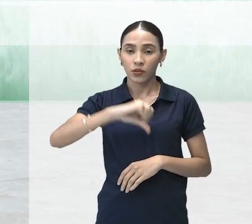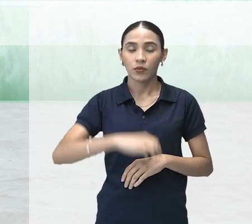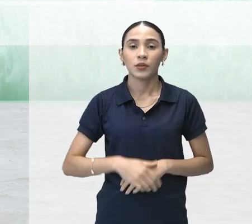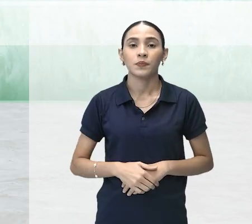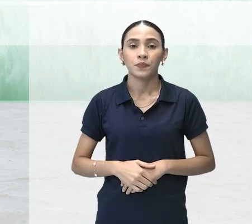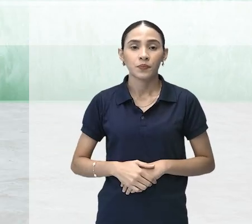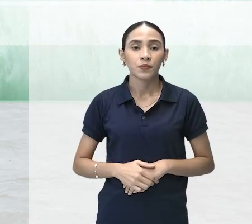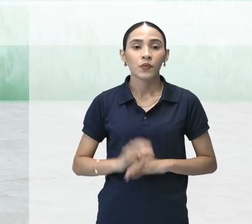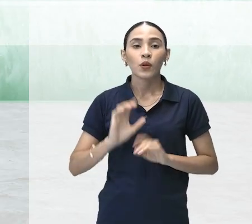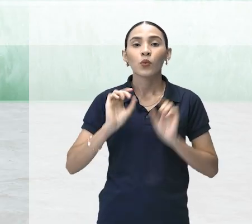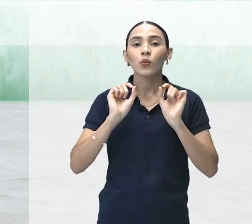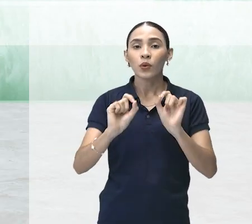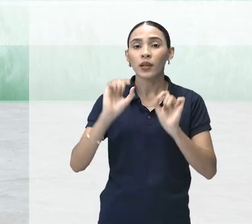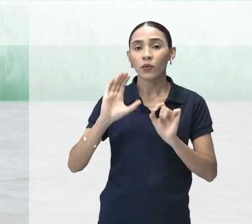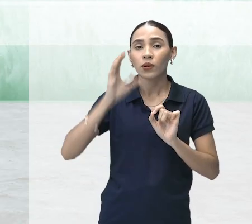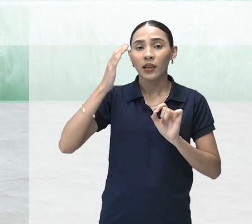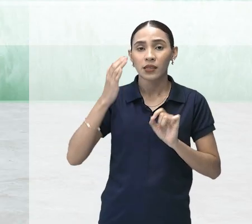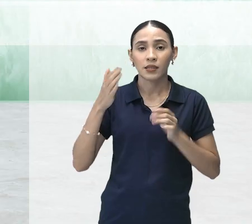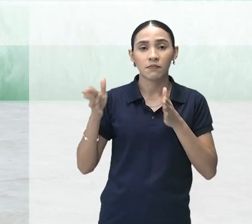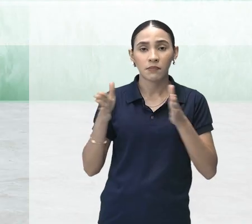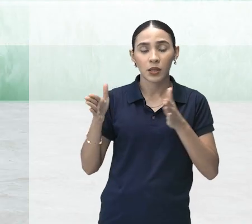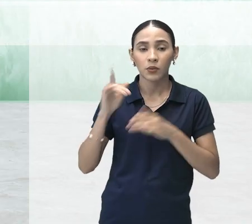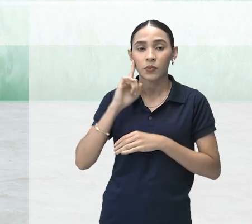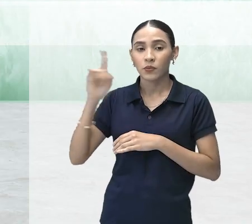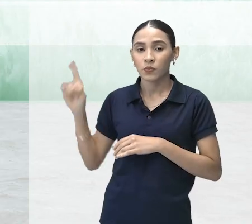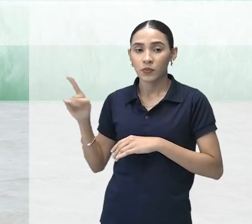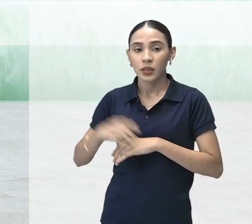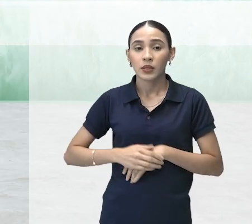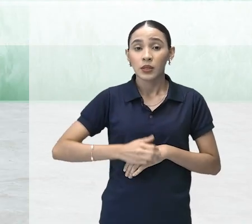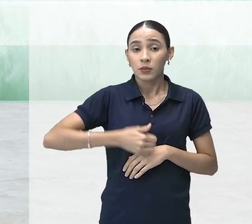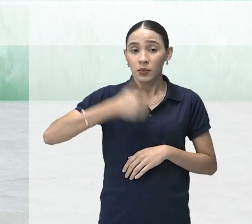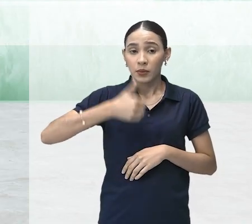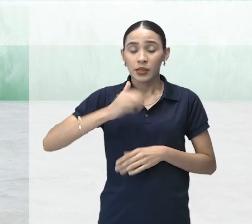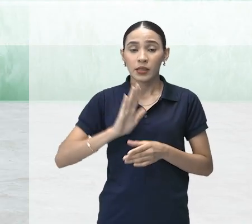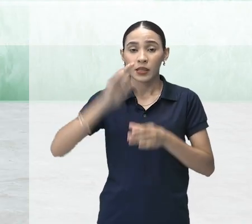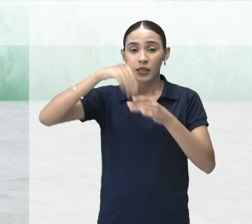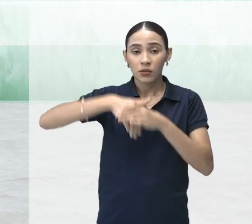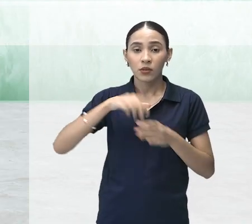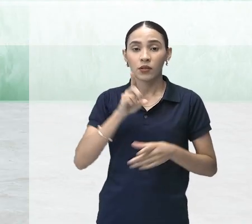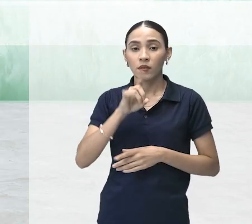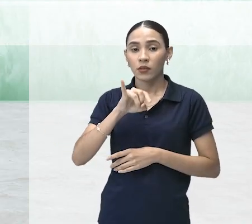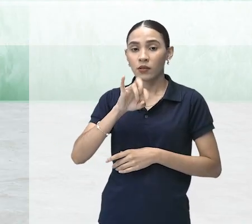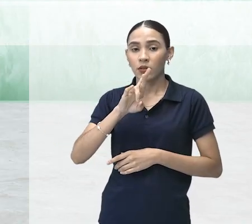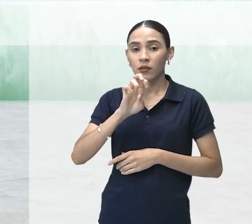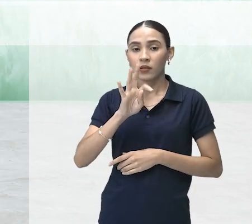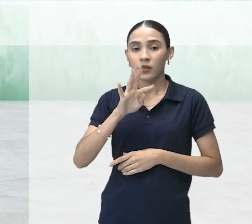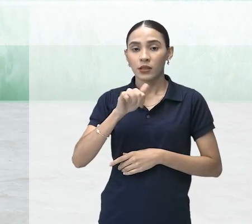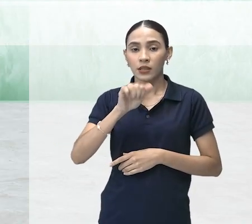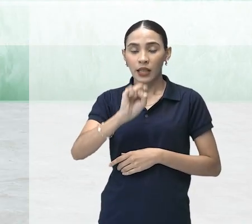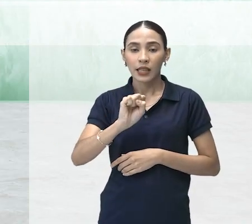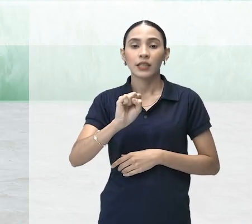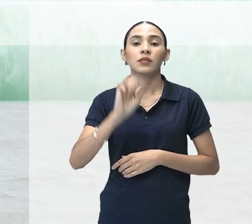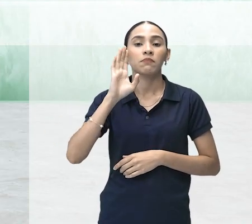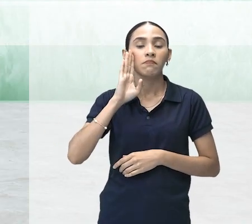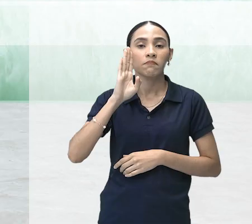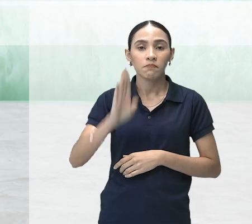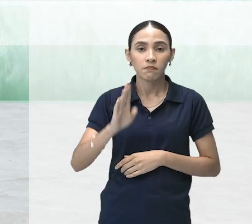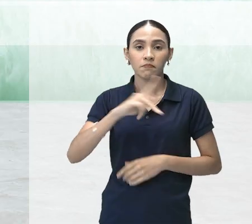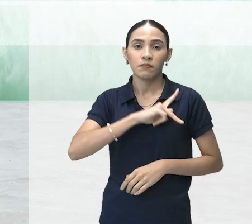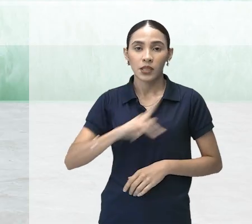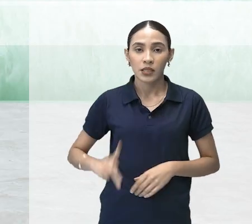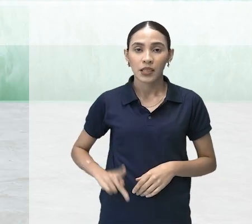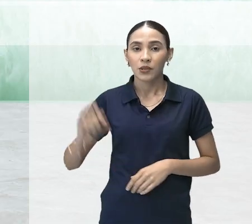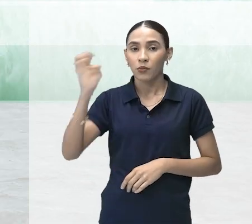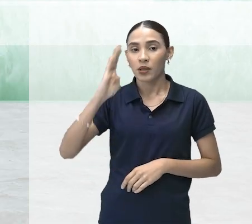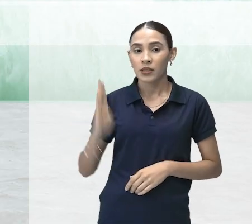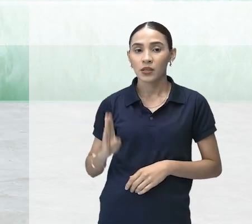1989. O que acontece nesse período? Foram as primeiras eleições diretas para presidente do Brasil